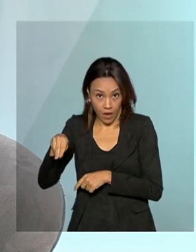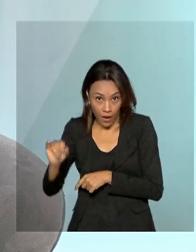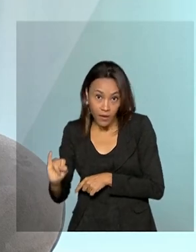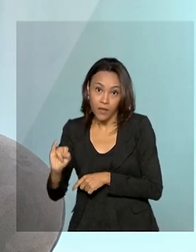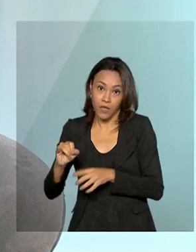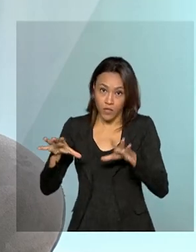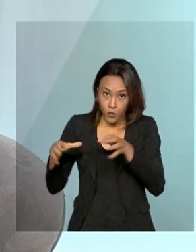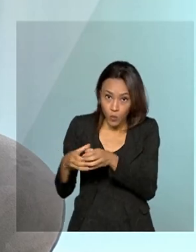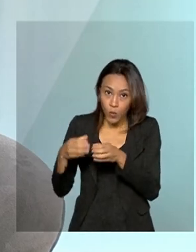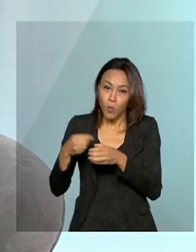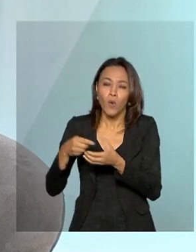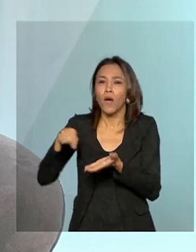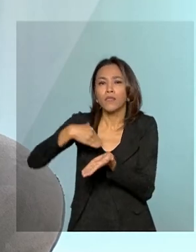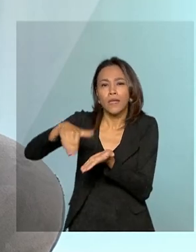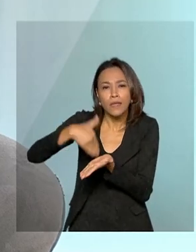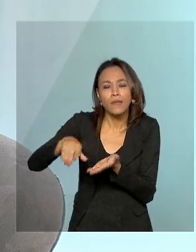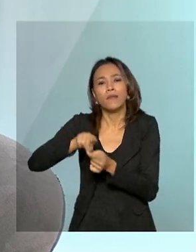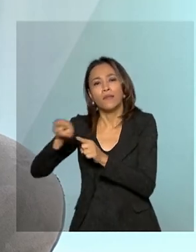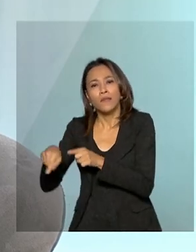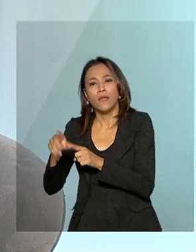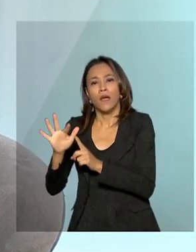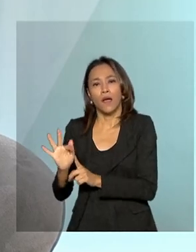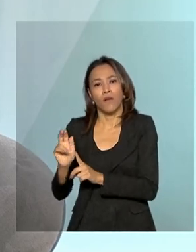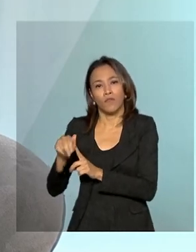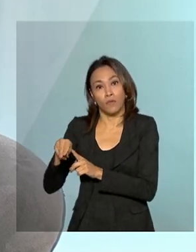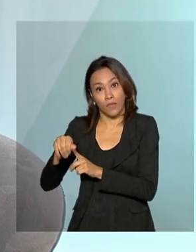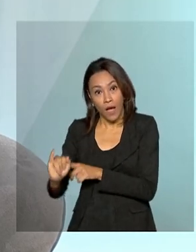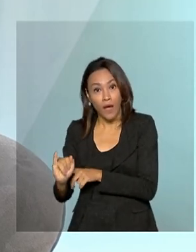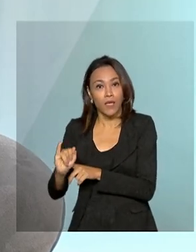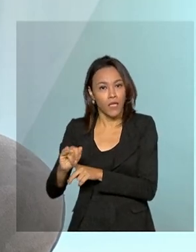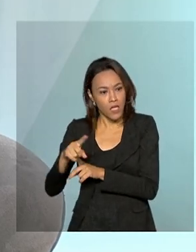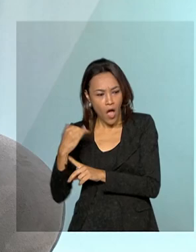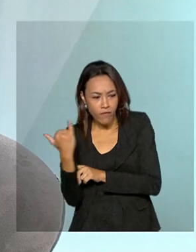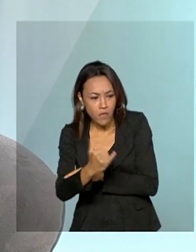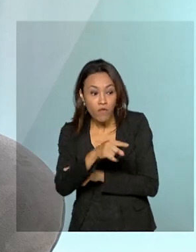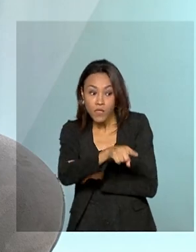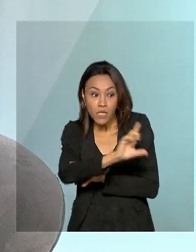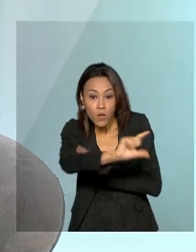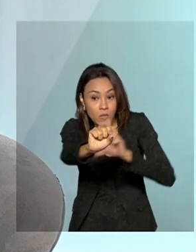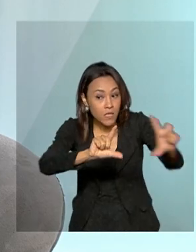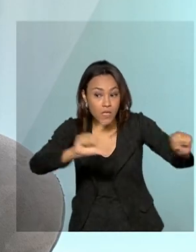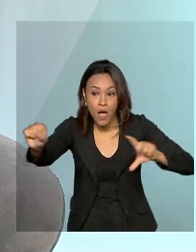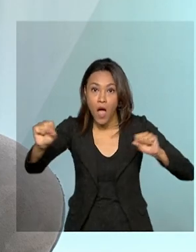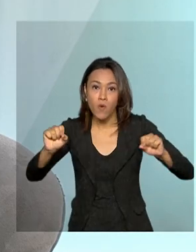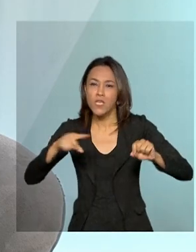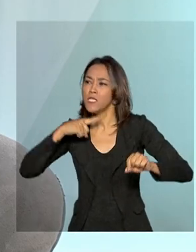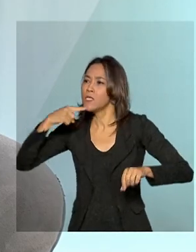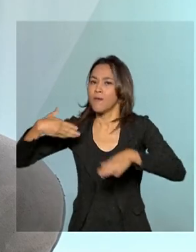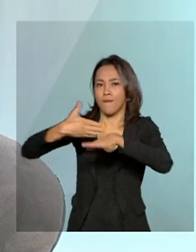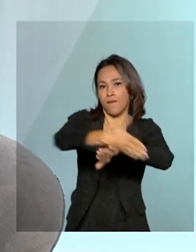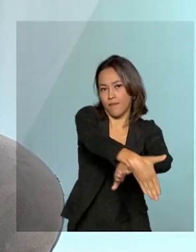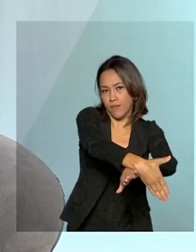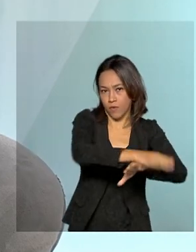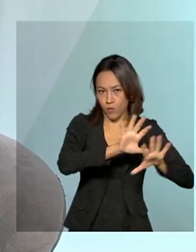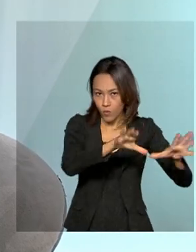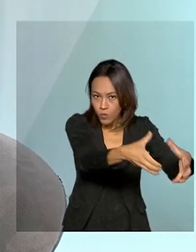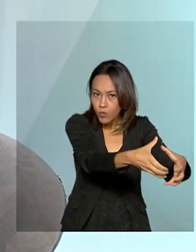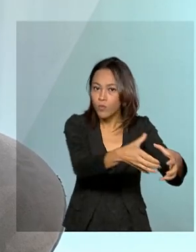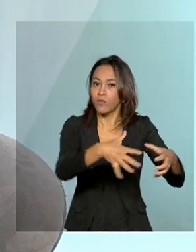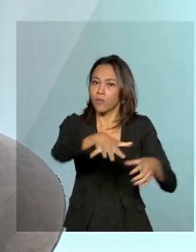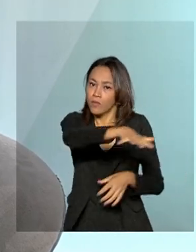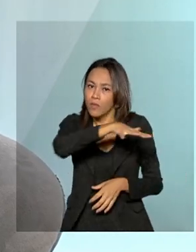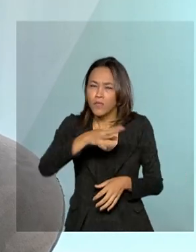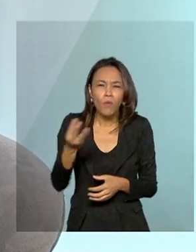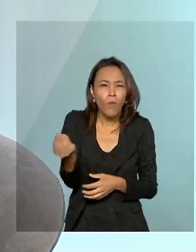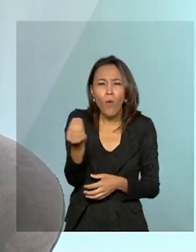em janeiro, nós nos antecipamos, que os povos não saíssem das áreas e que ninguém entrasse. Mas como